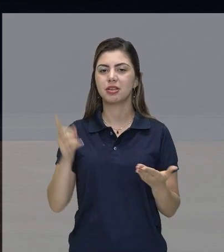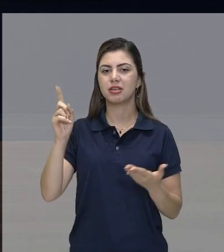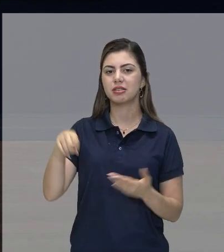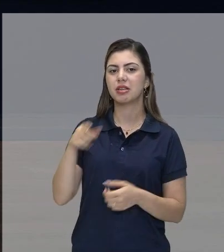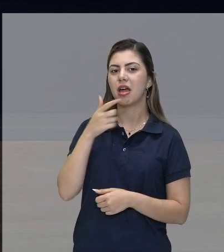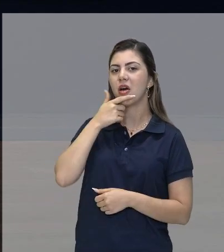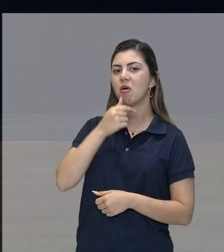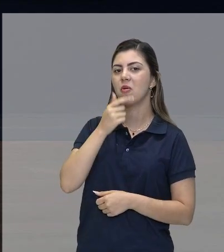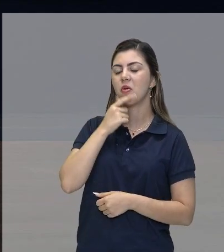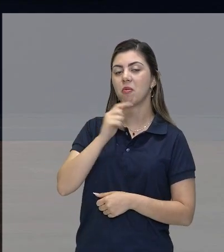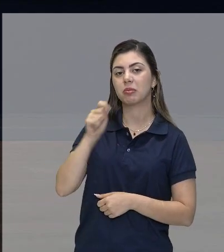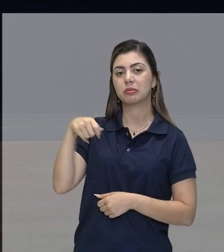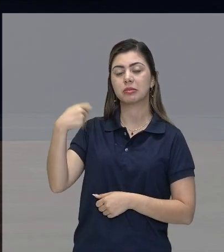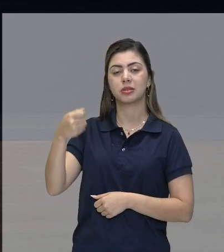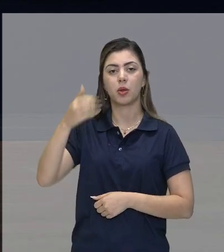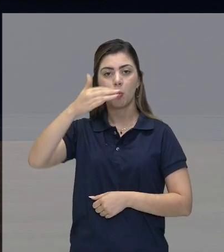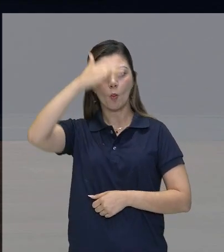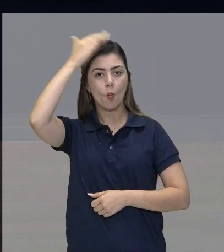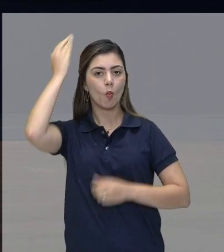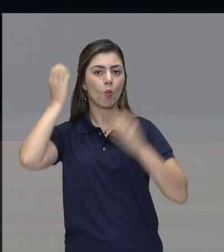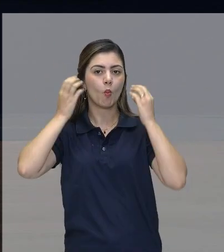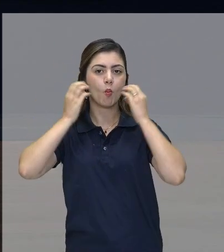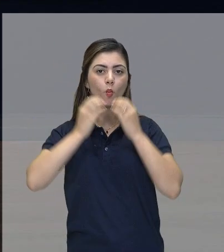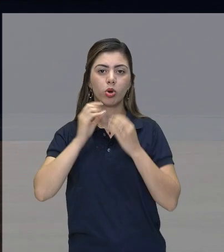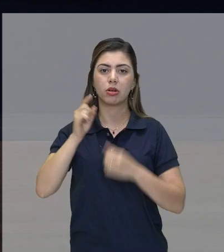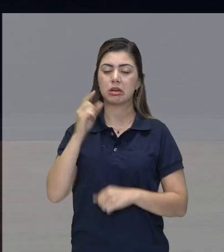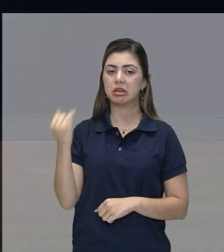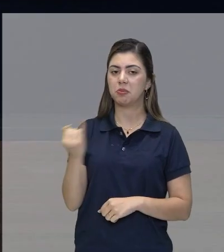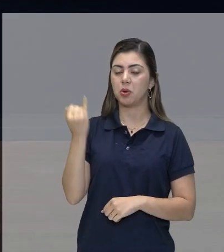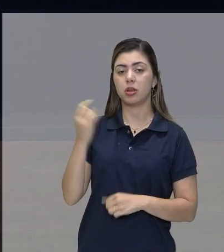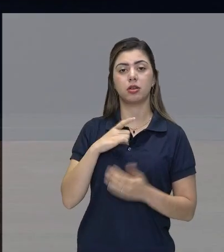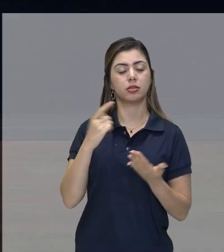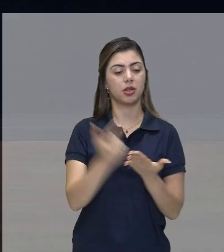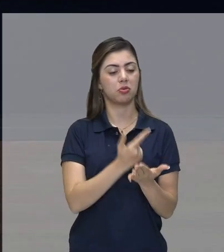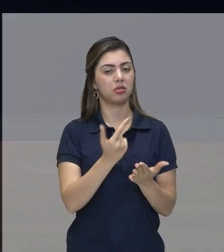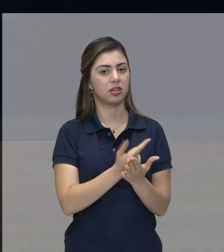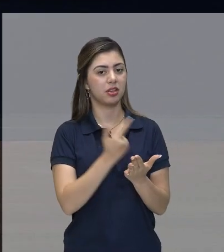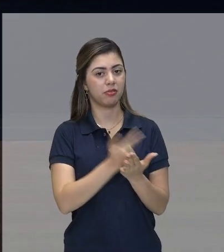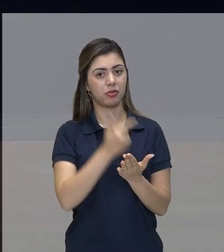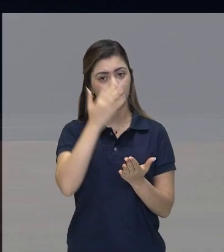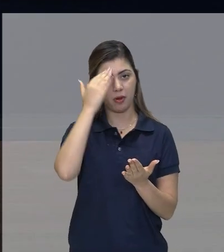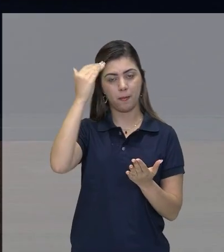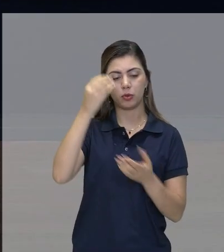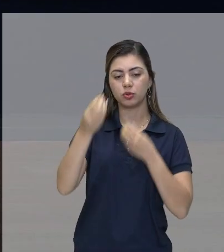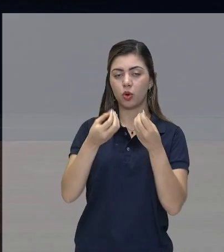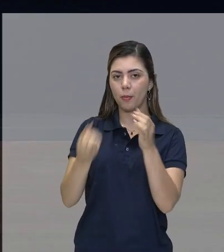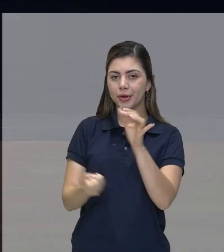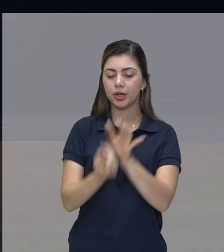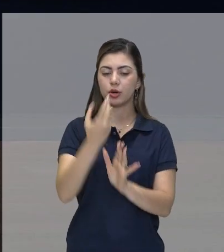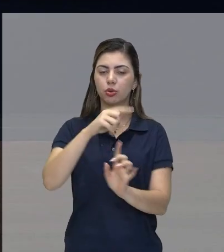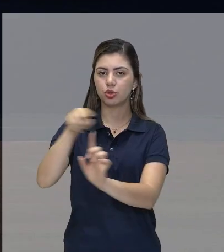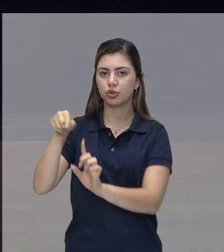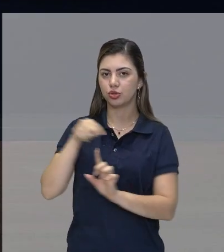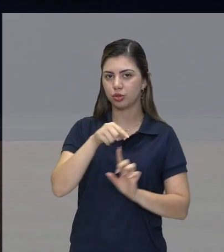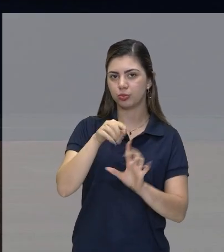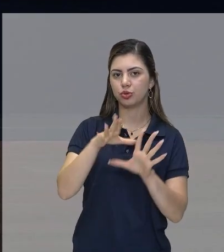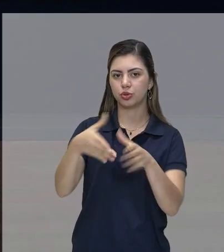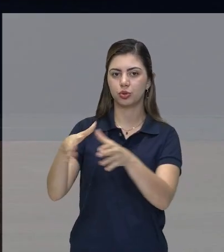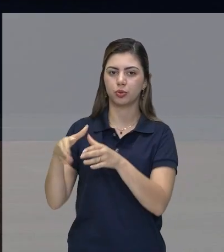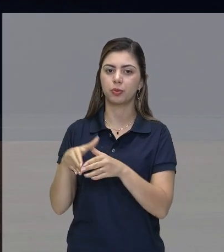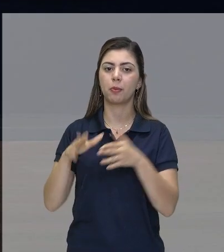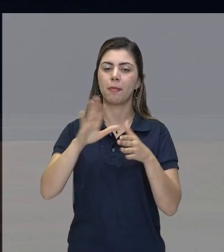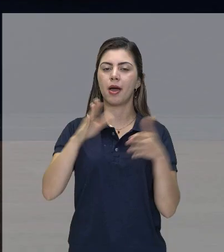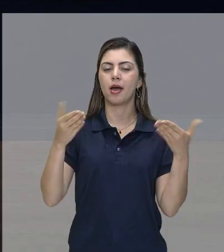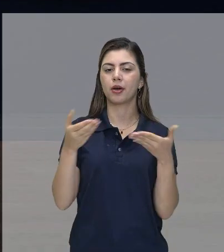Charles Darwin, que ele foi muito importante. Ele tem um livro muito conhecido que é A Origem das Espécies. E aí eu vou contar para vocês um pouco